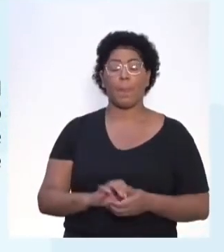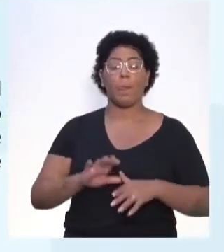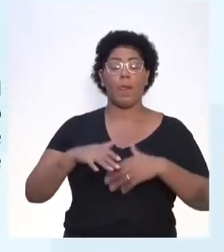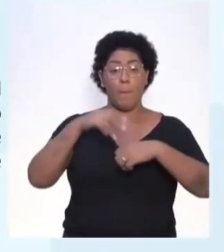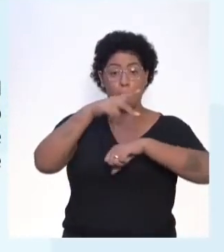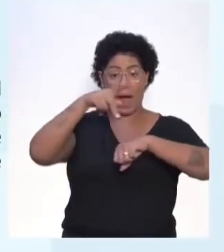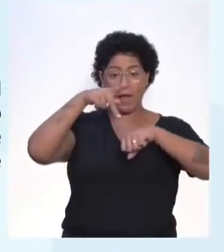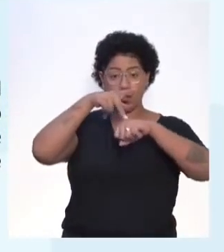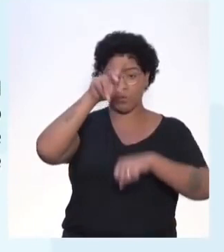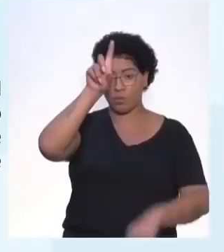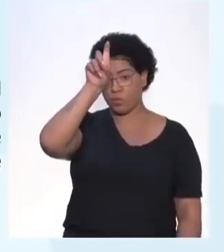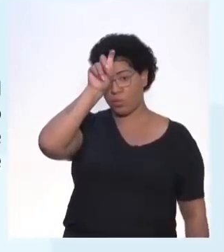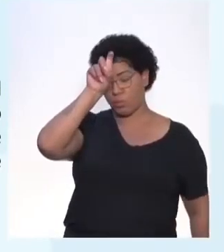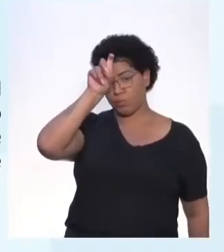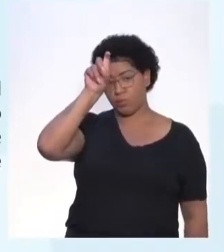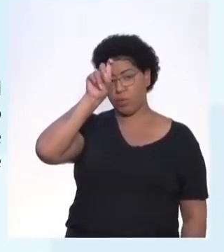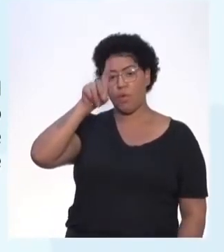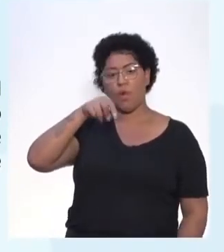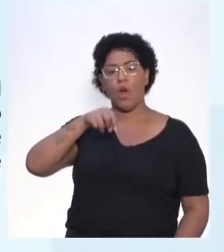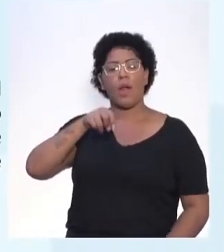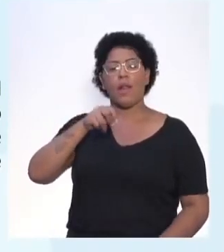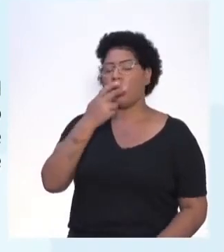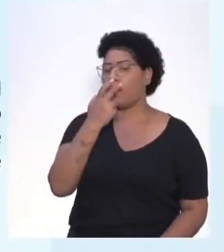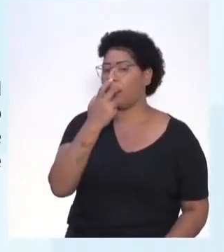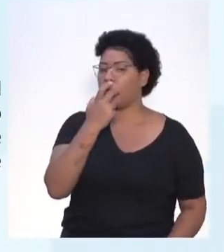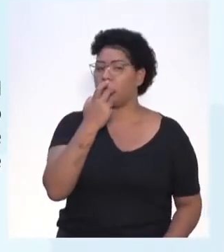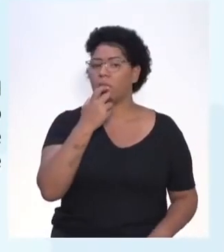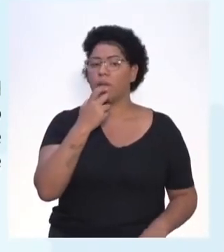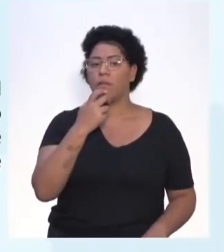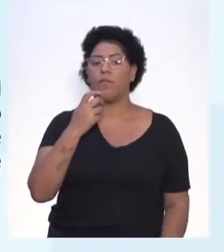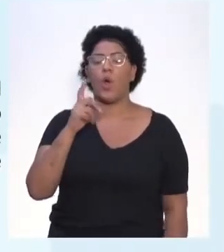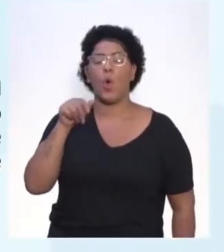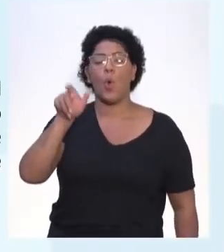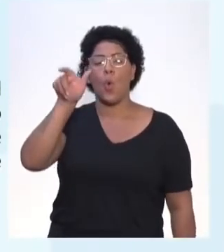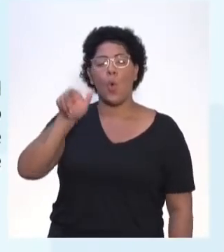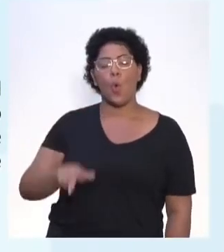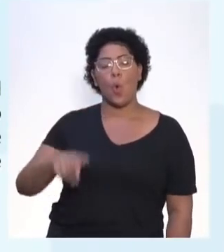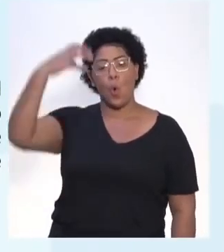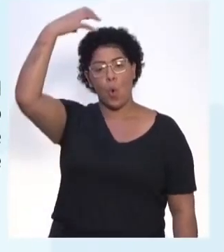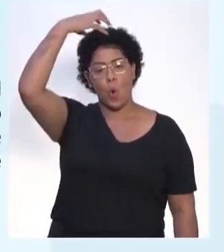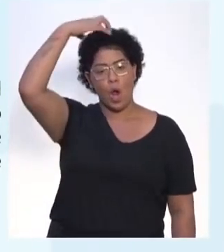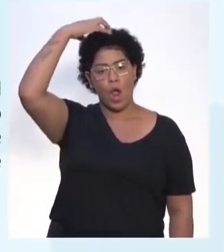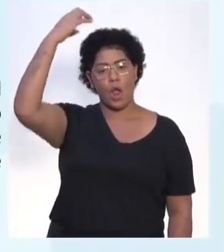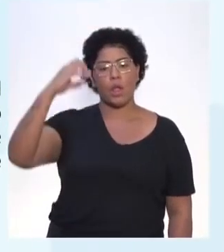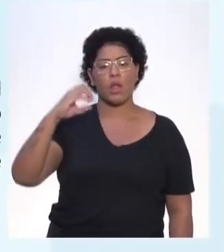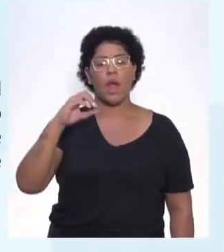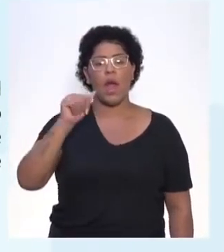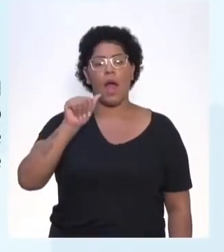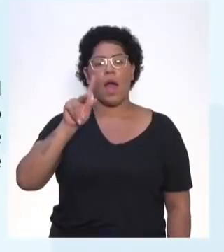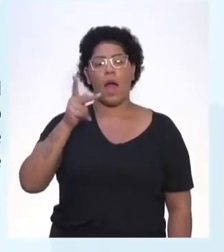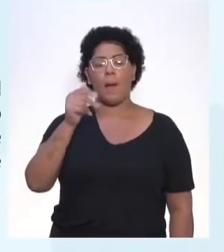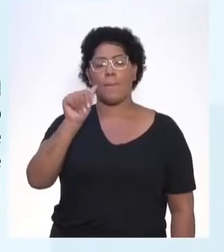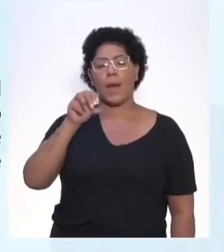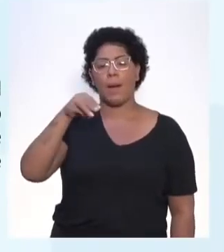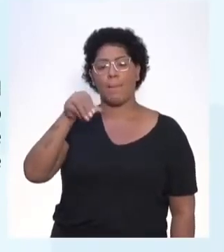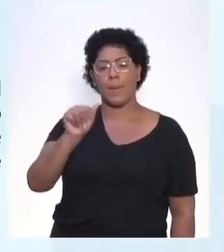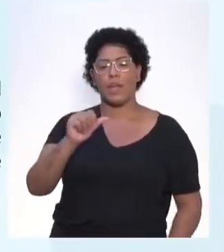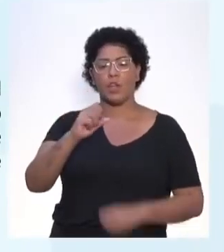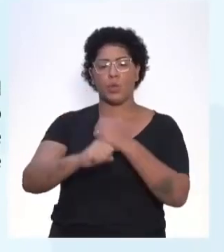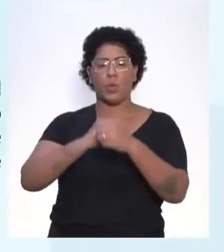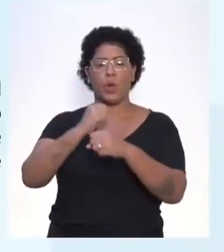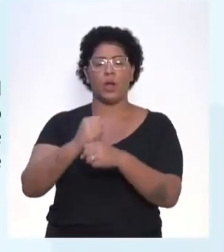Egito, o movimento foi liderado pelo coronel Ahmad Urabi e teve início na década de